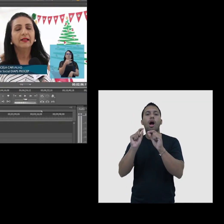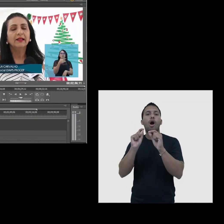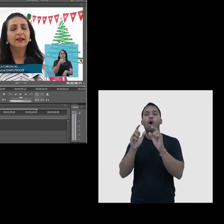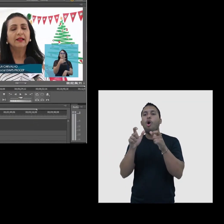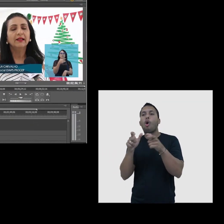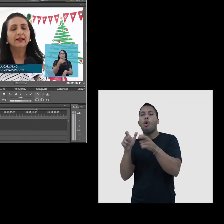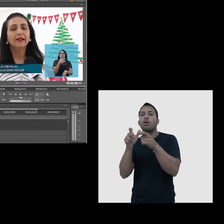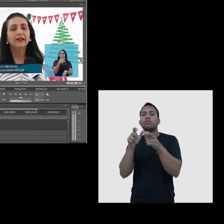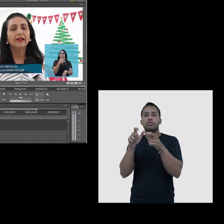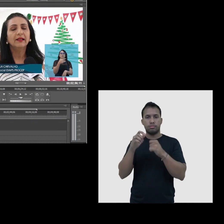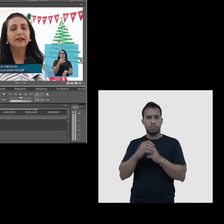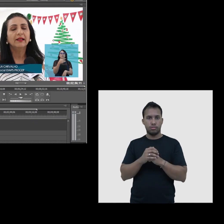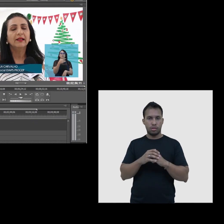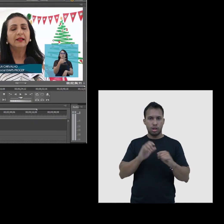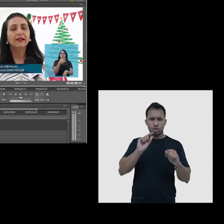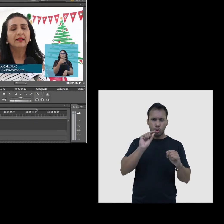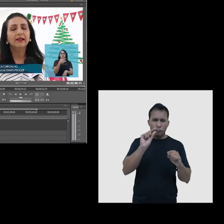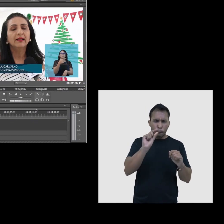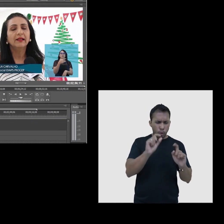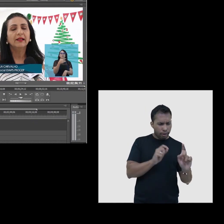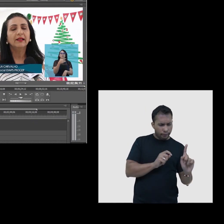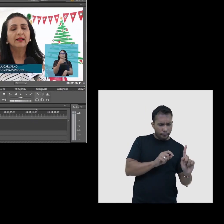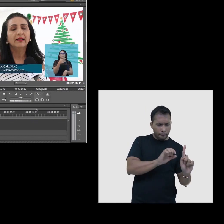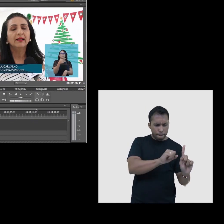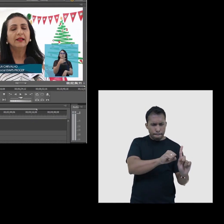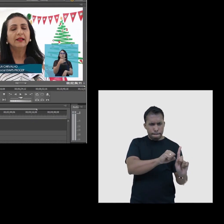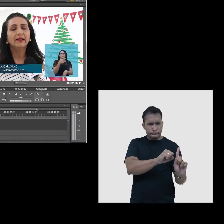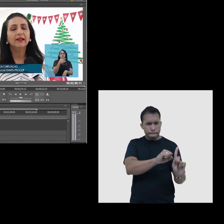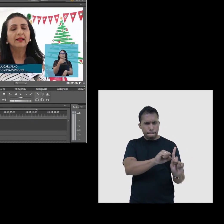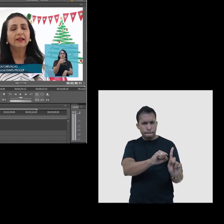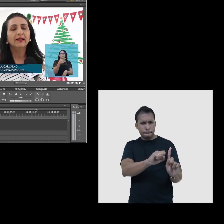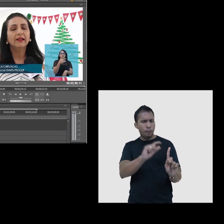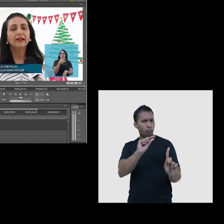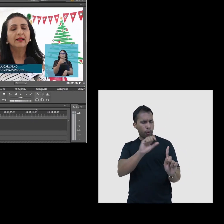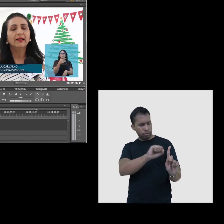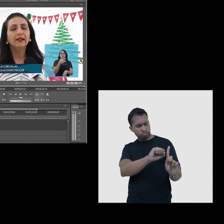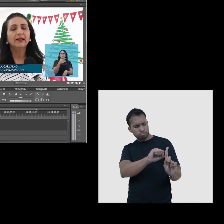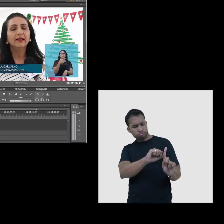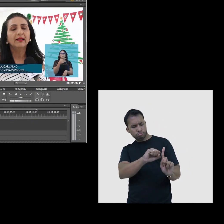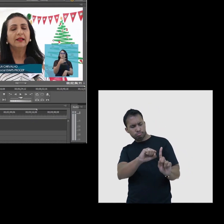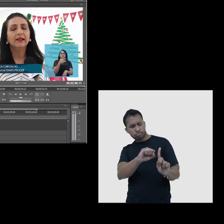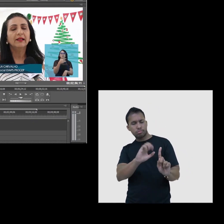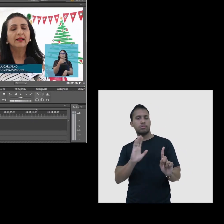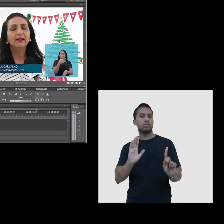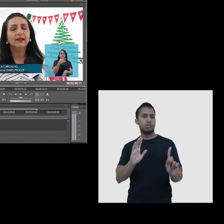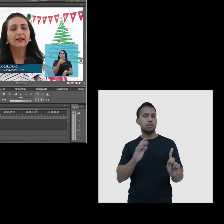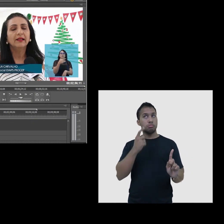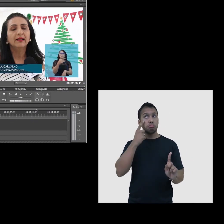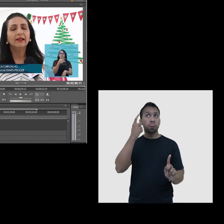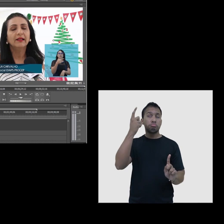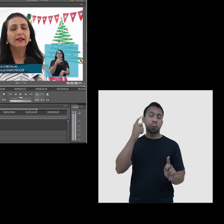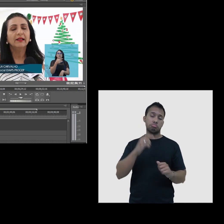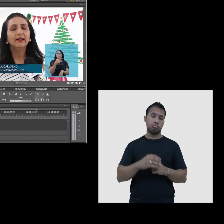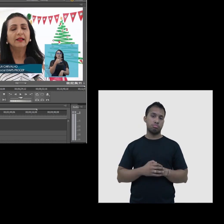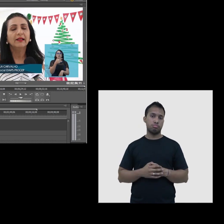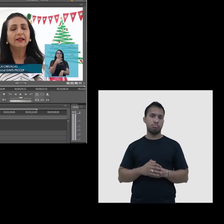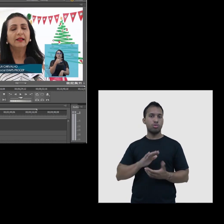A sua posição aqui em relação à parte horizontal, a gente vai arrastar um pouco mais para a esquerda.